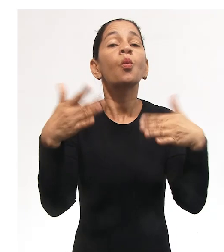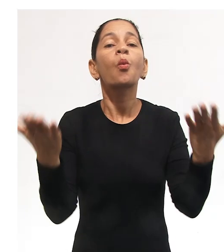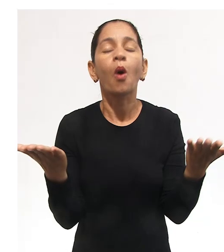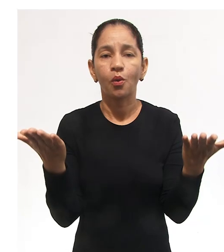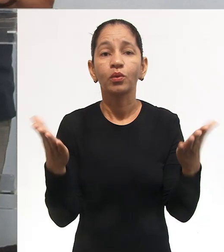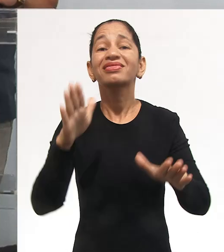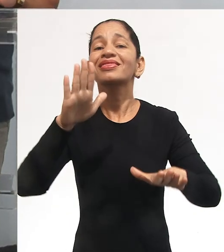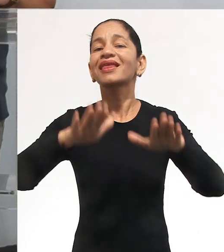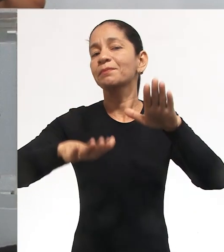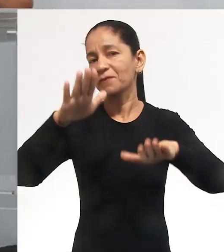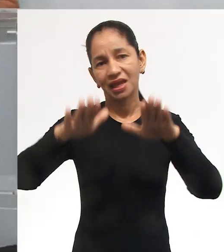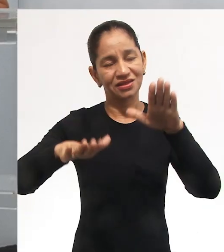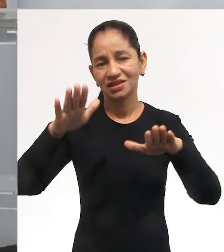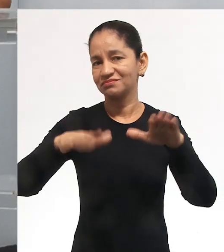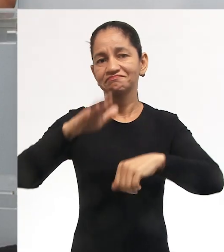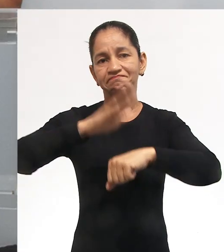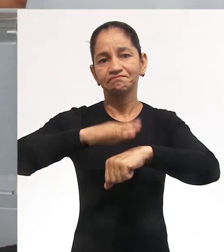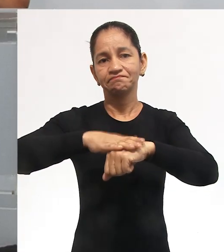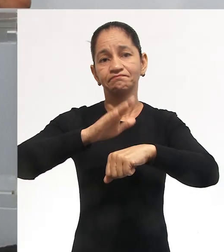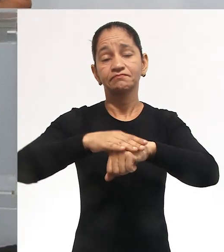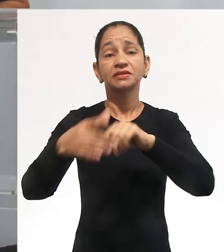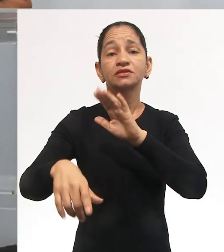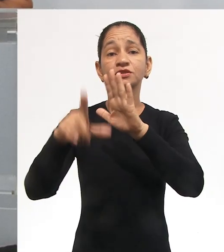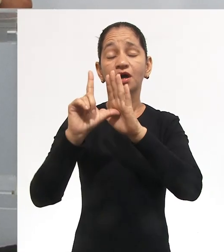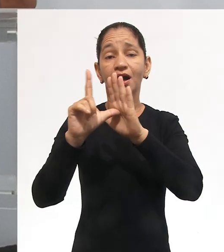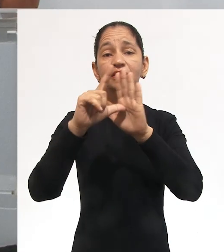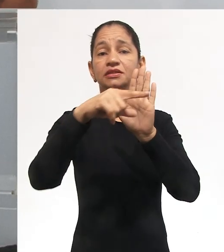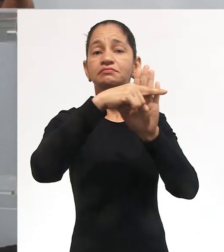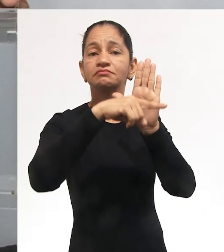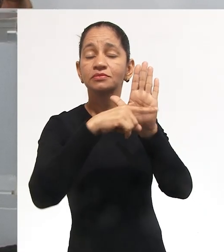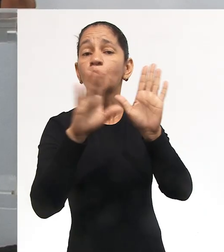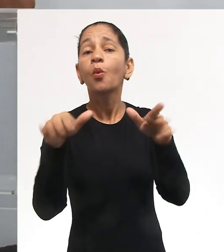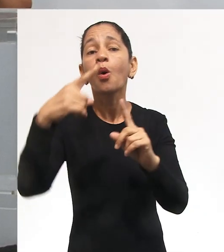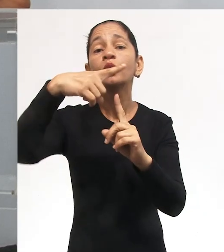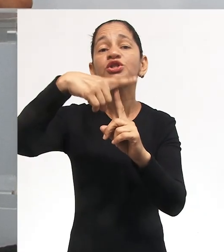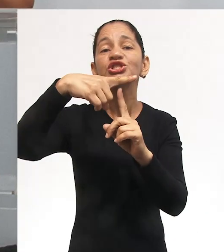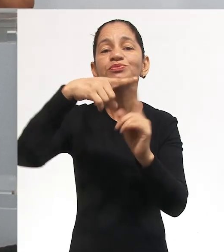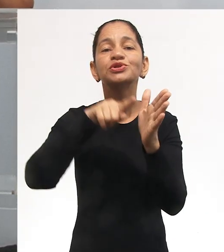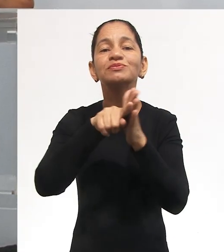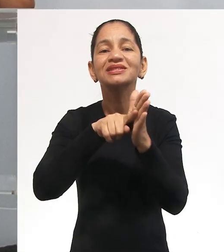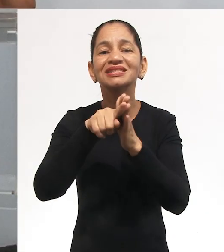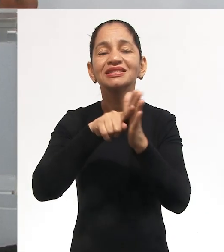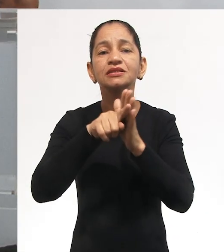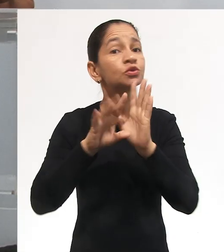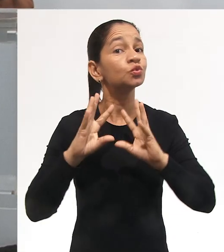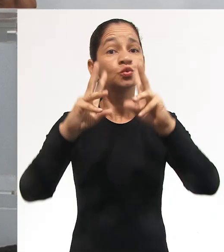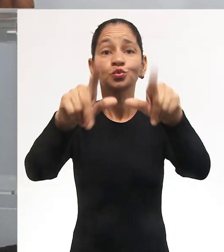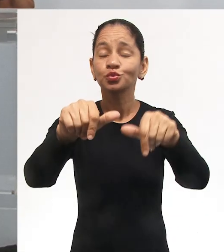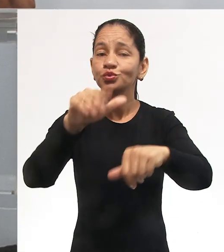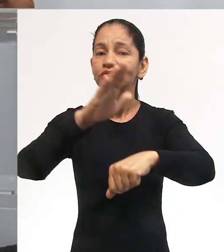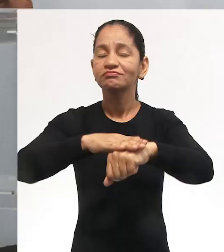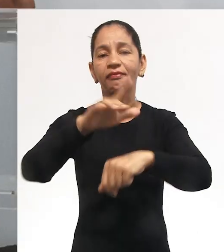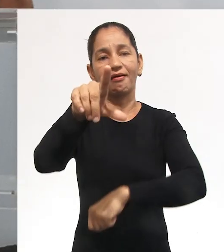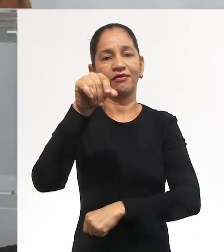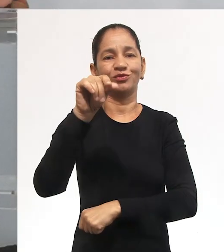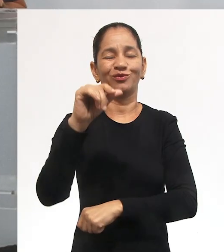a depender das escolhas anteriores, né? Tudo na metodologia são escolhas. Tá? O pesquisador